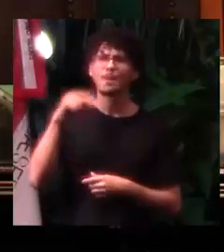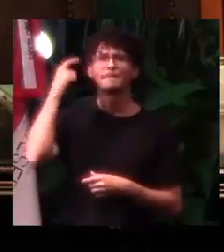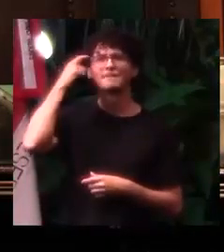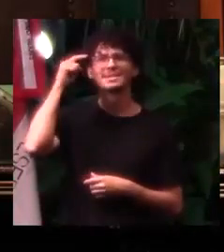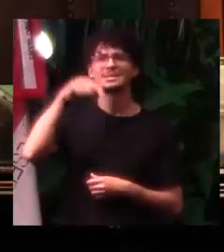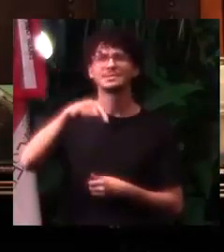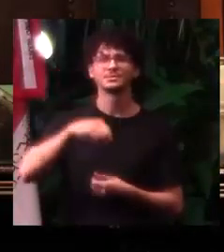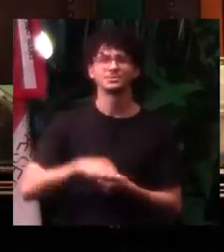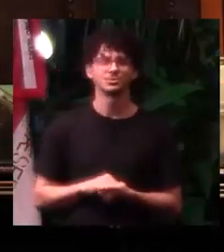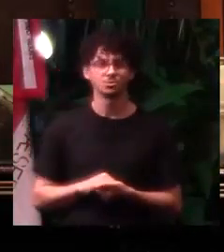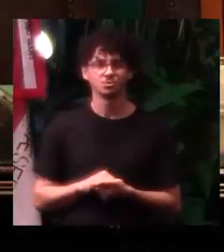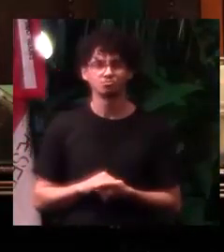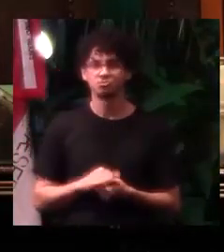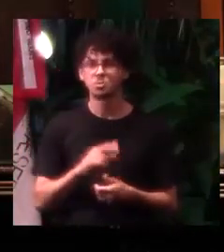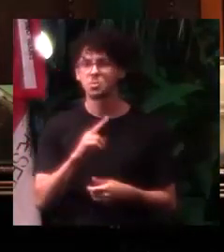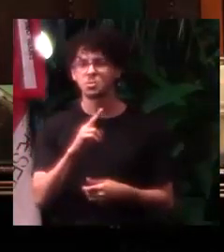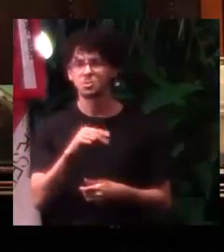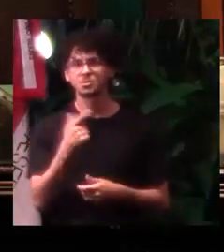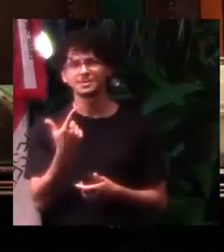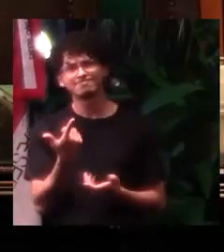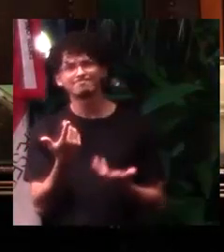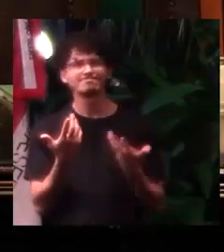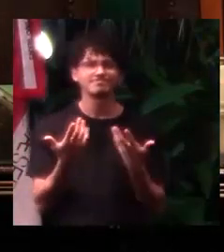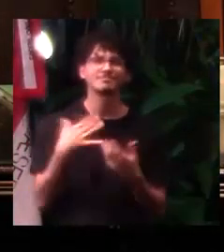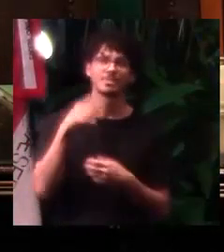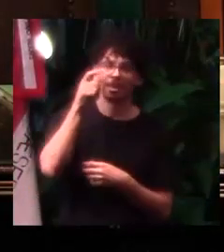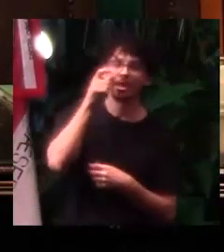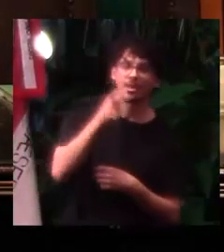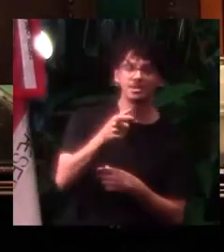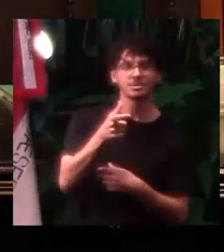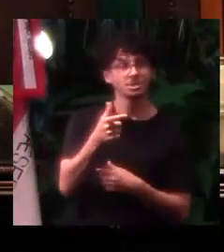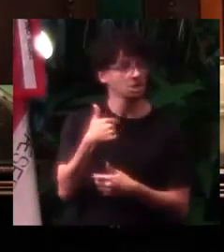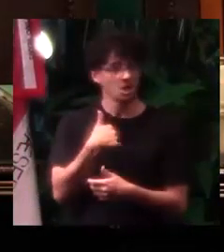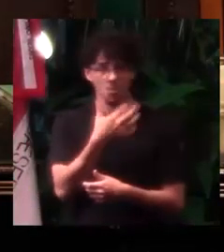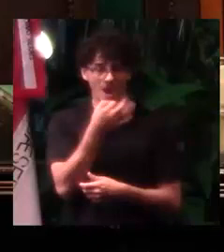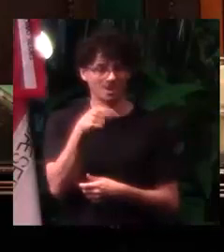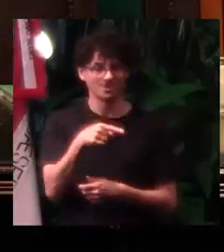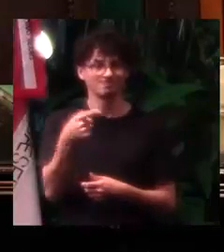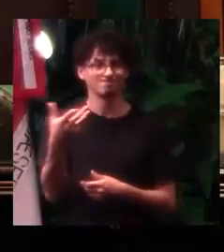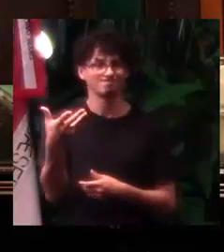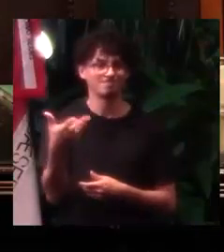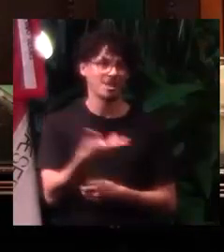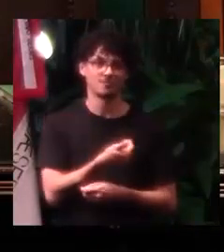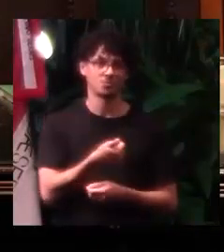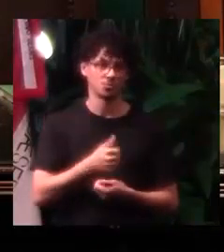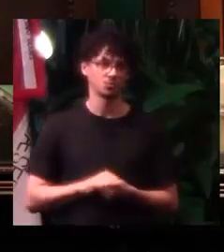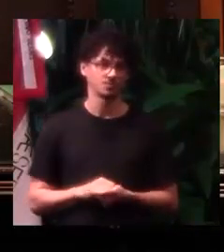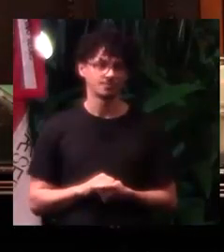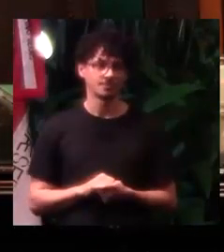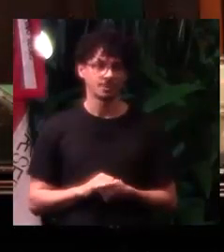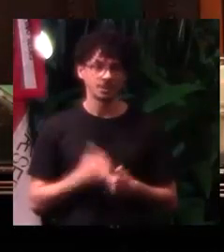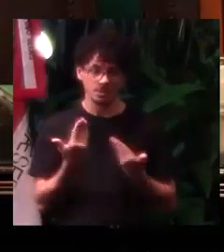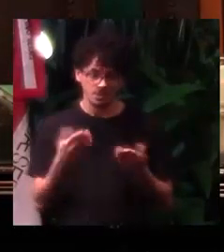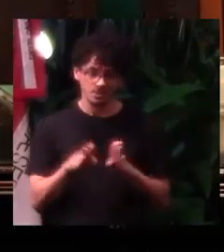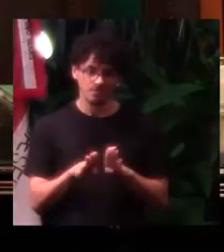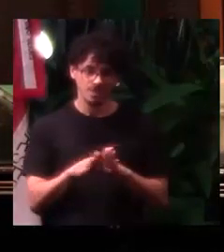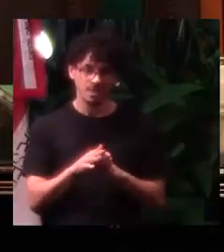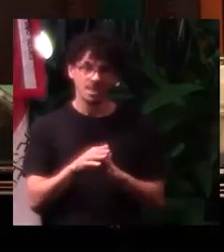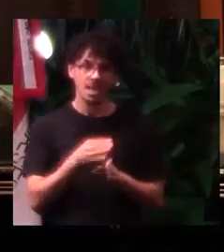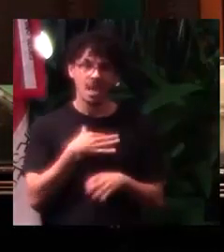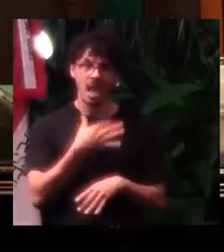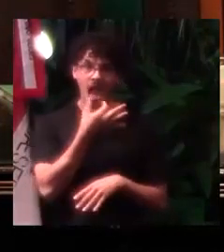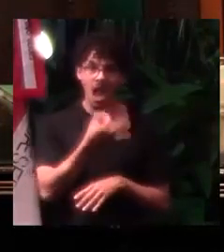pensado isso. Nunca tinha, que coisa interessante isso e tal. Eu acho isso fantástico. E eu acho que a inteligência